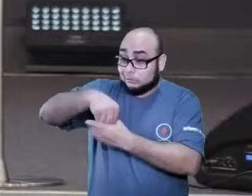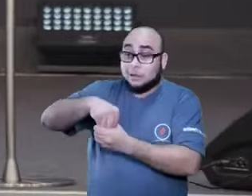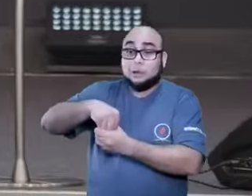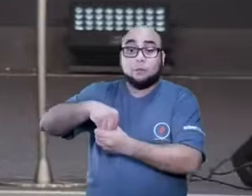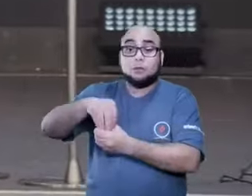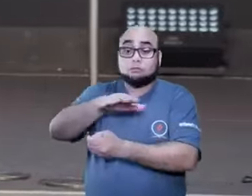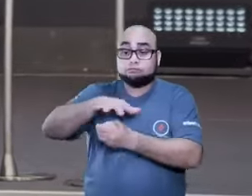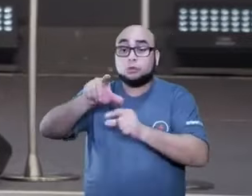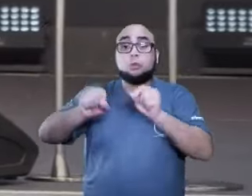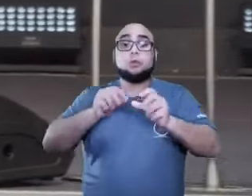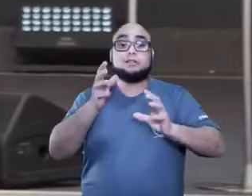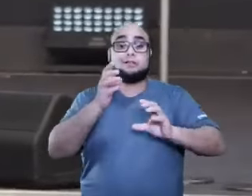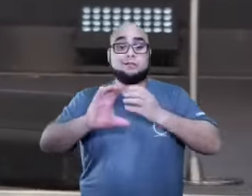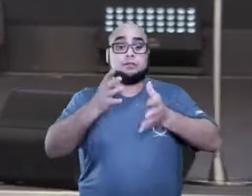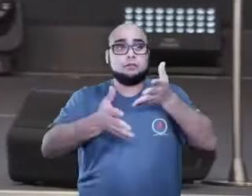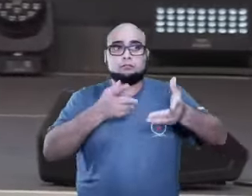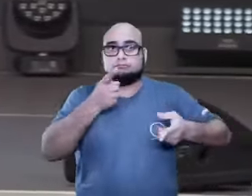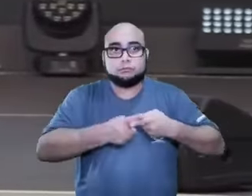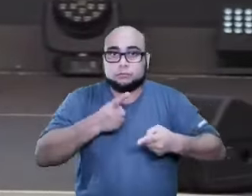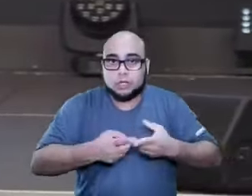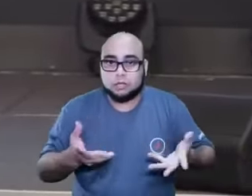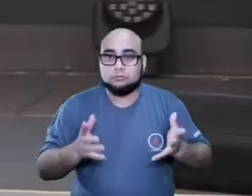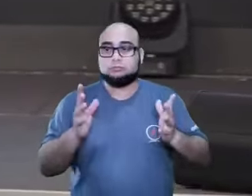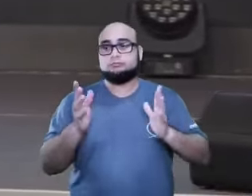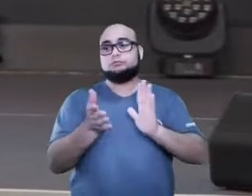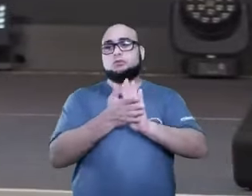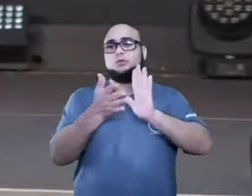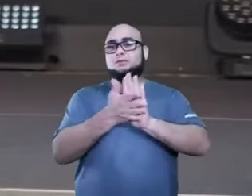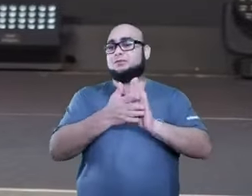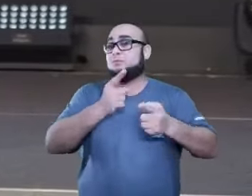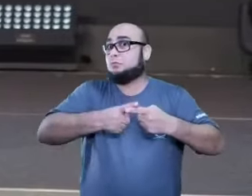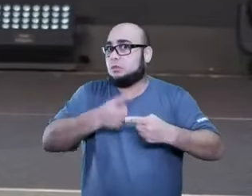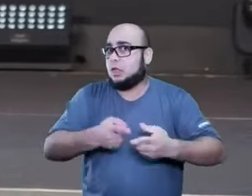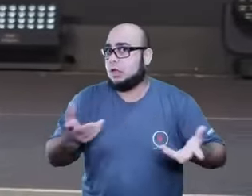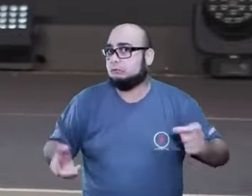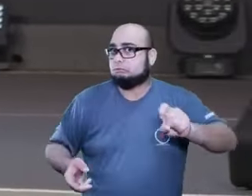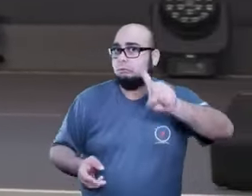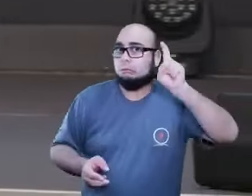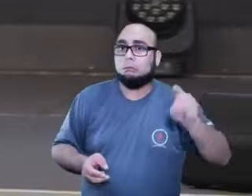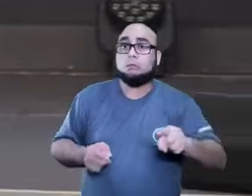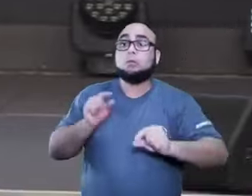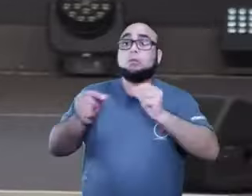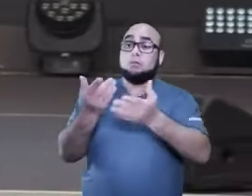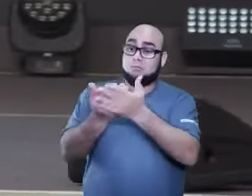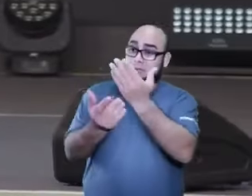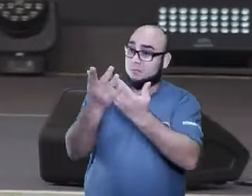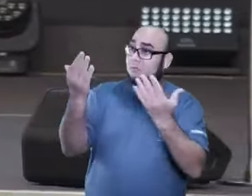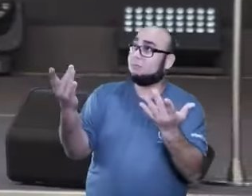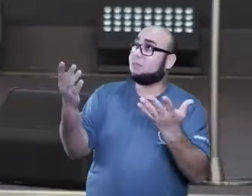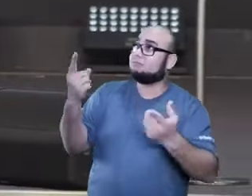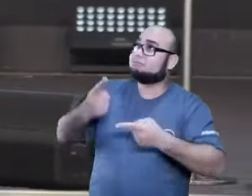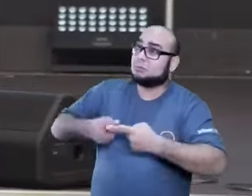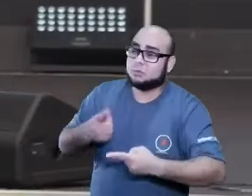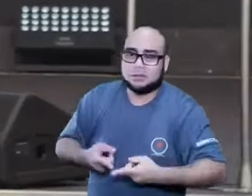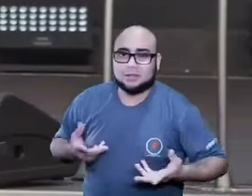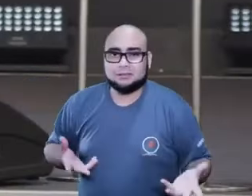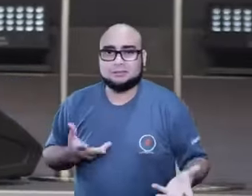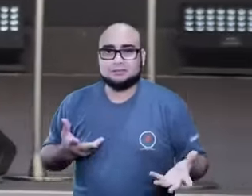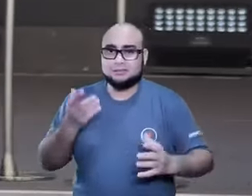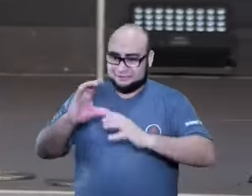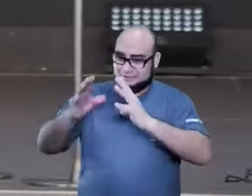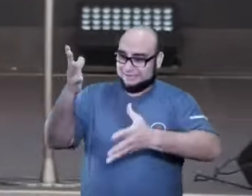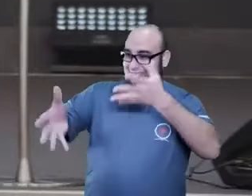quê? Você está louvando, você está adorando a Deus por quê? Você levantou as suas mãos por quê? Você cantou os